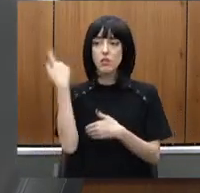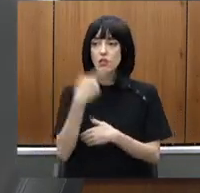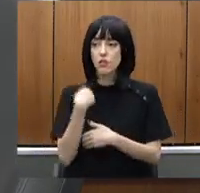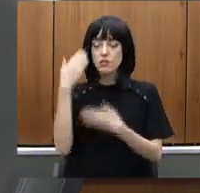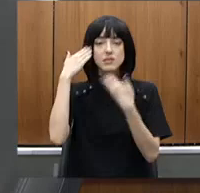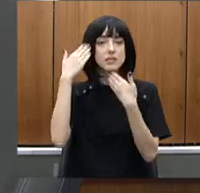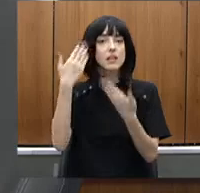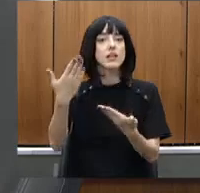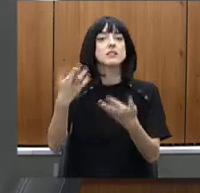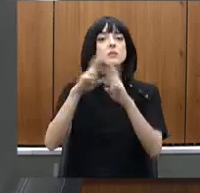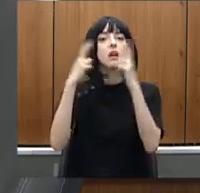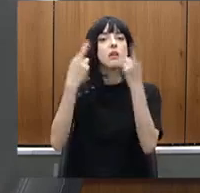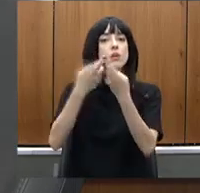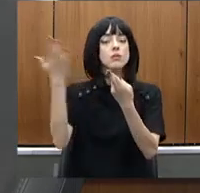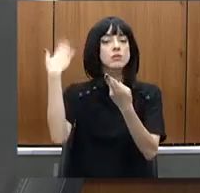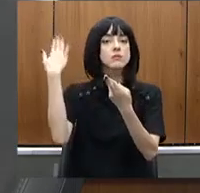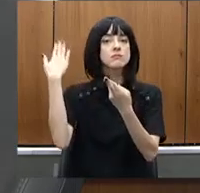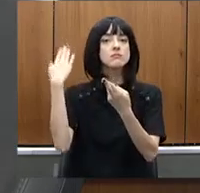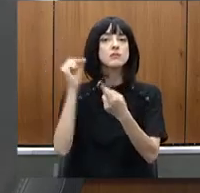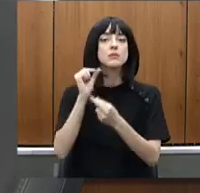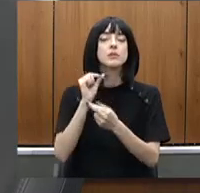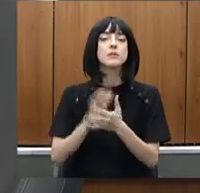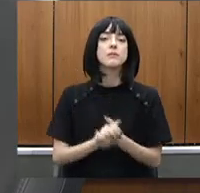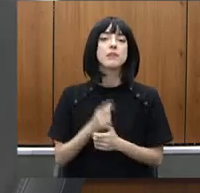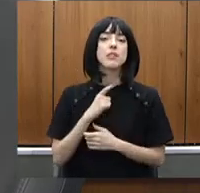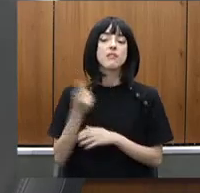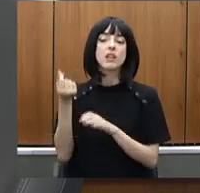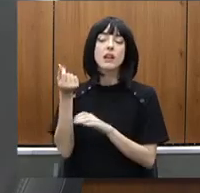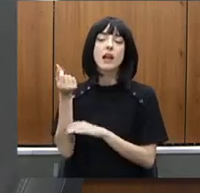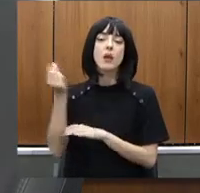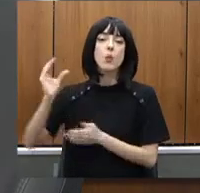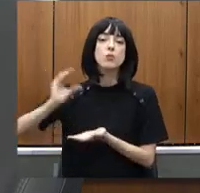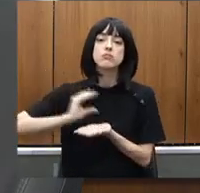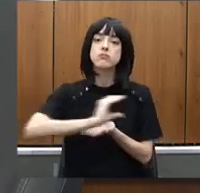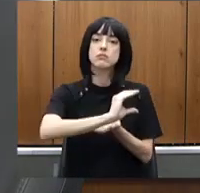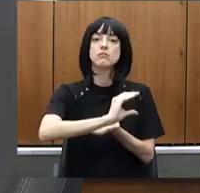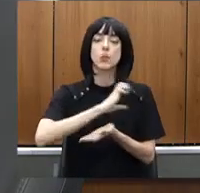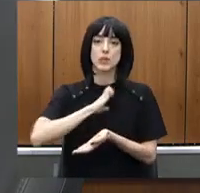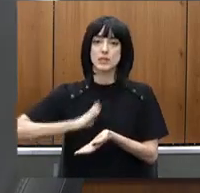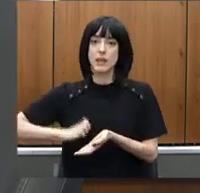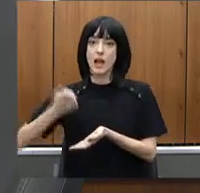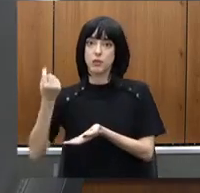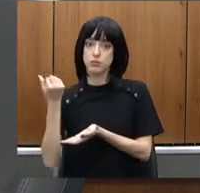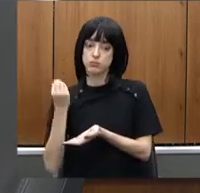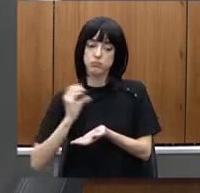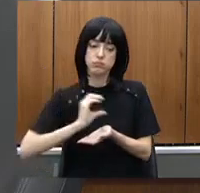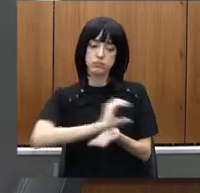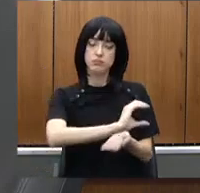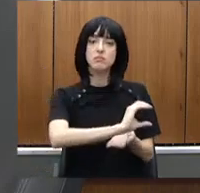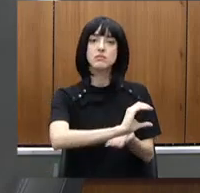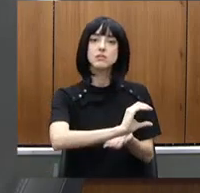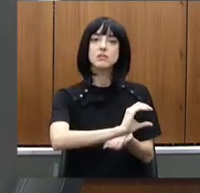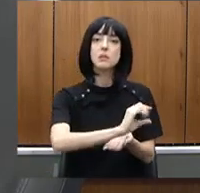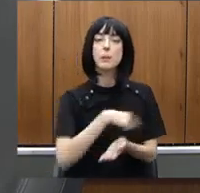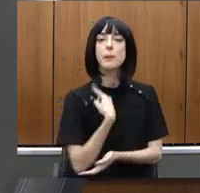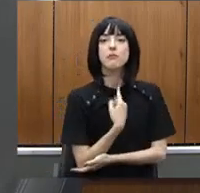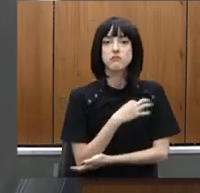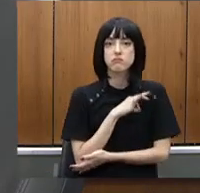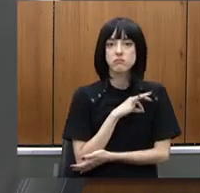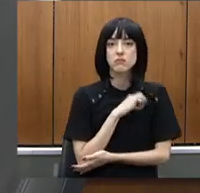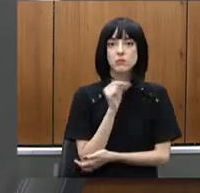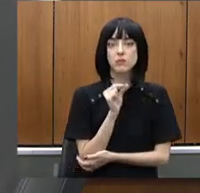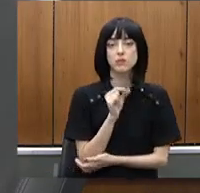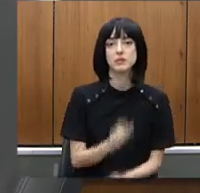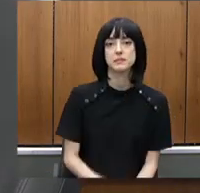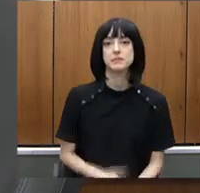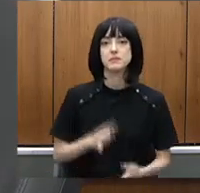teve aqui eles direcionaram recurso né o estado direcionou determinou inclusive pra gente e o que que acontece